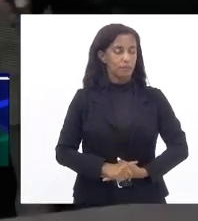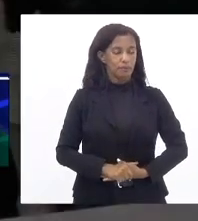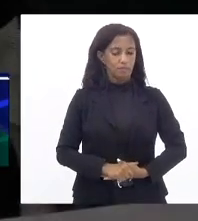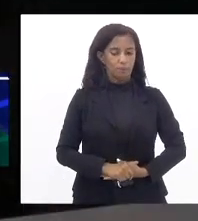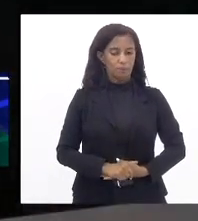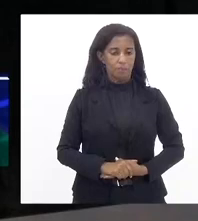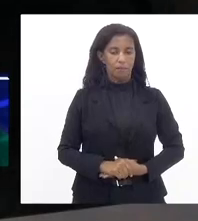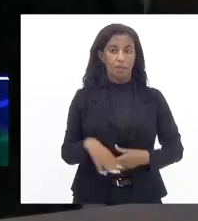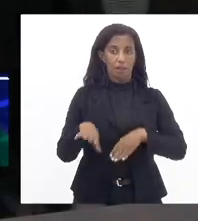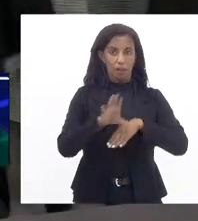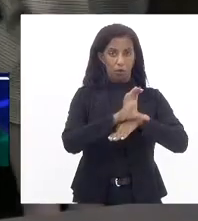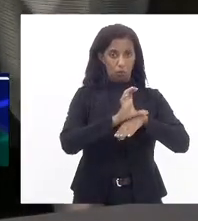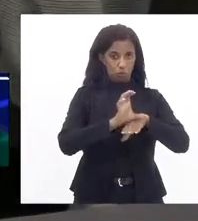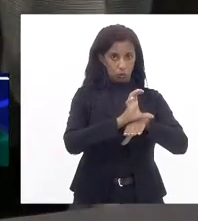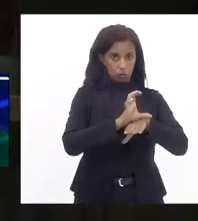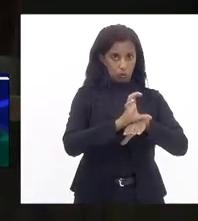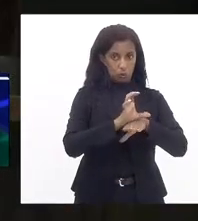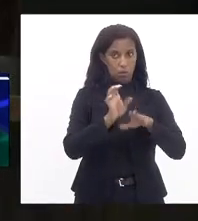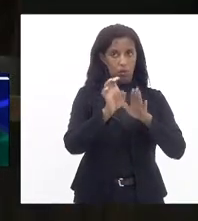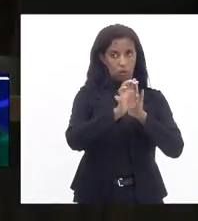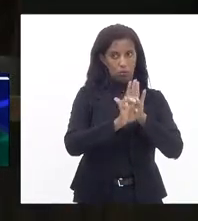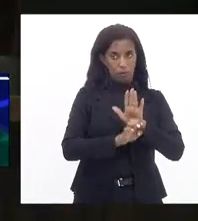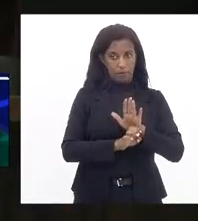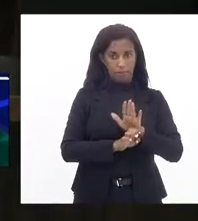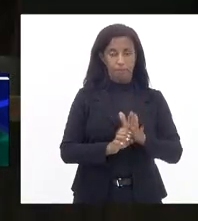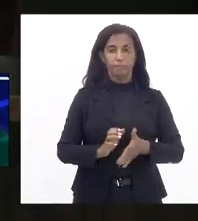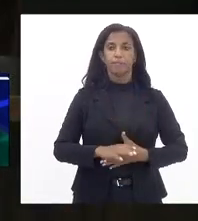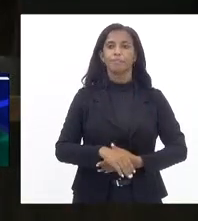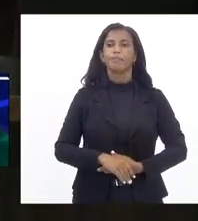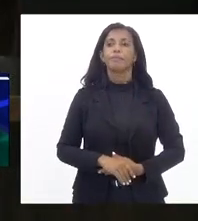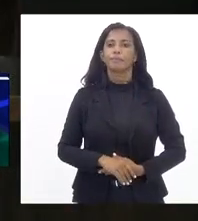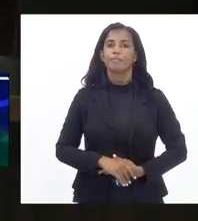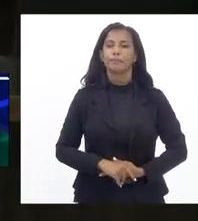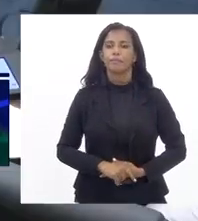Parecer pela constitucionalidade com emendas, presidente.